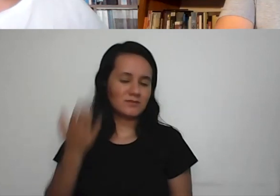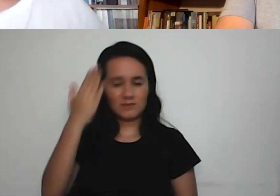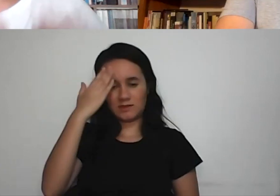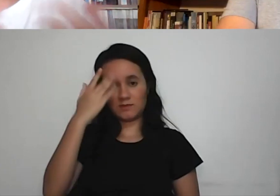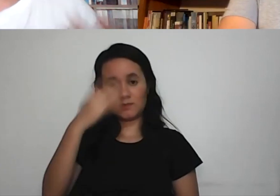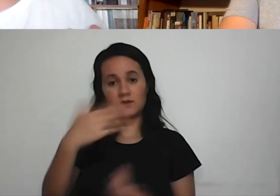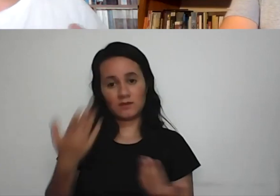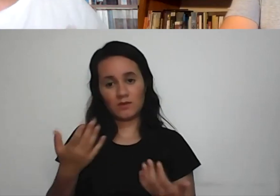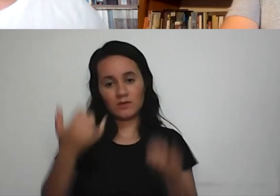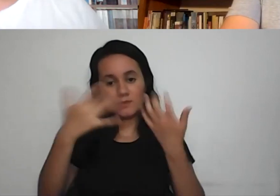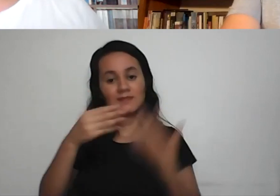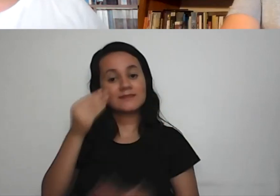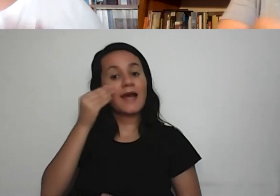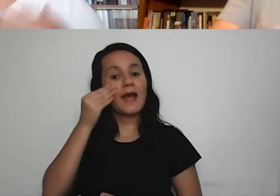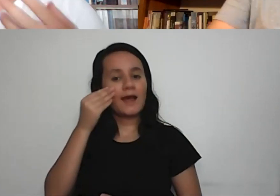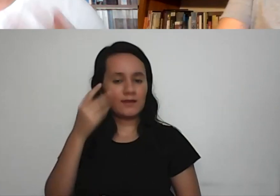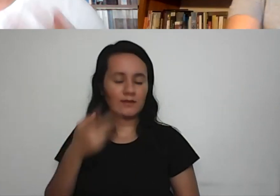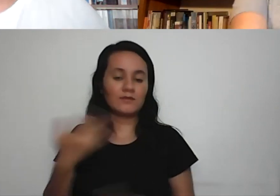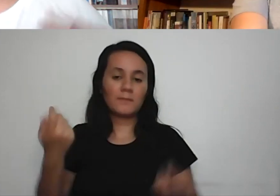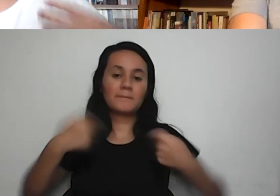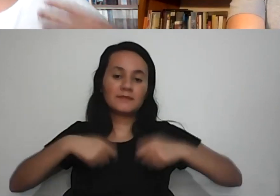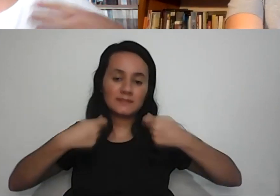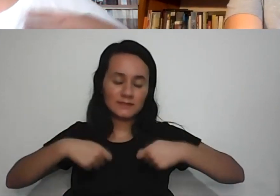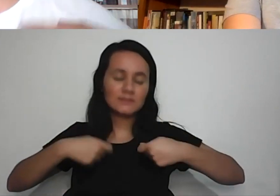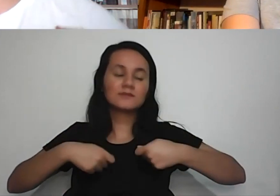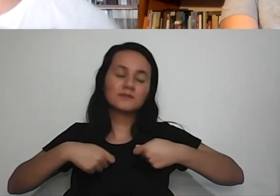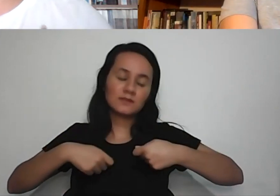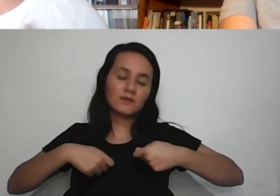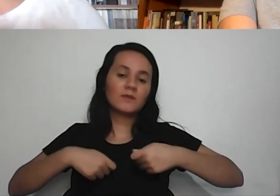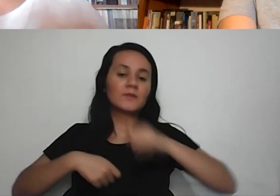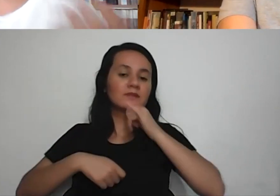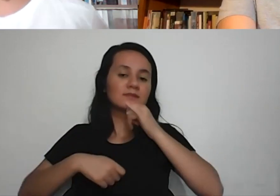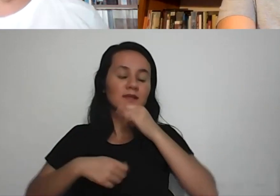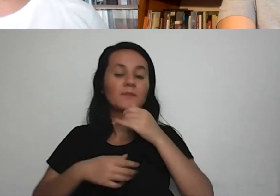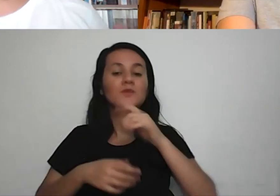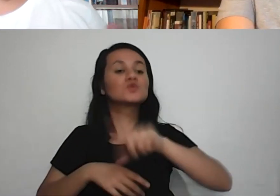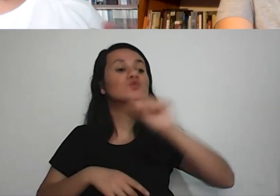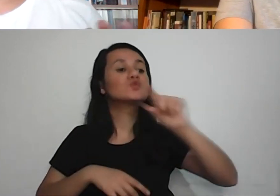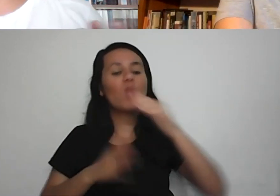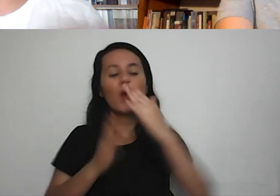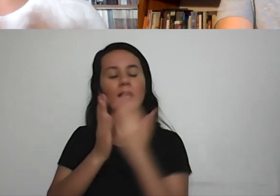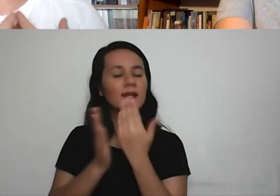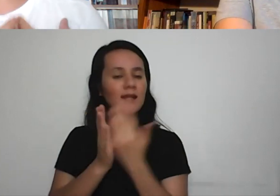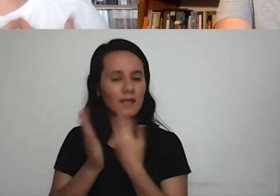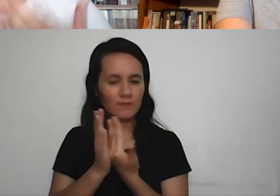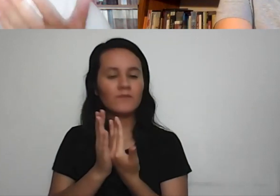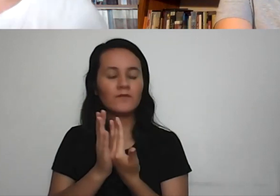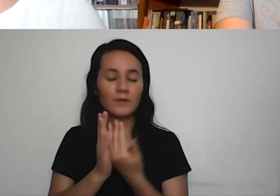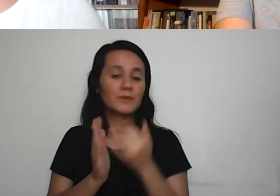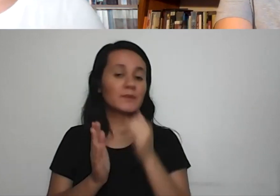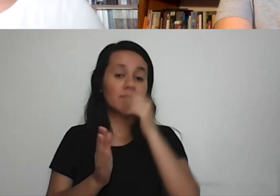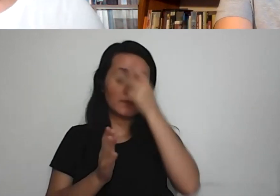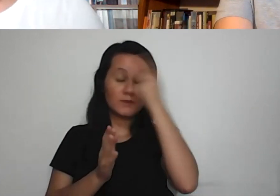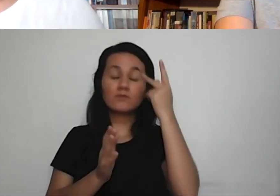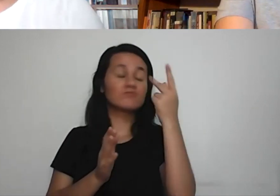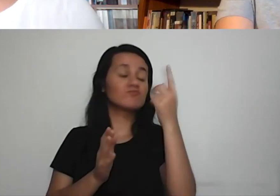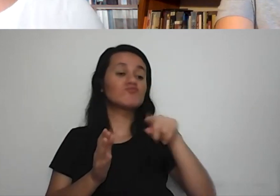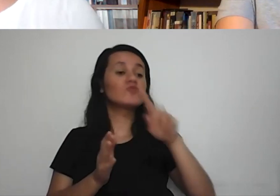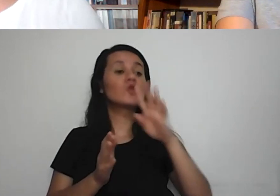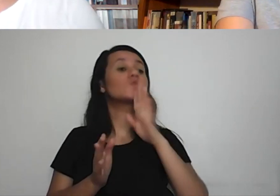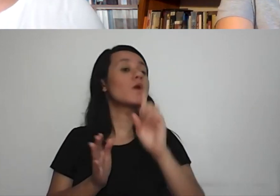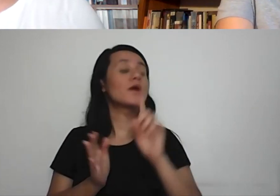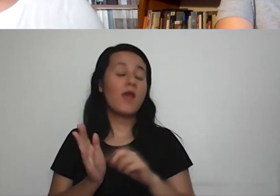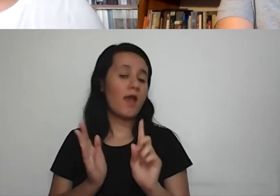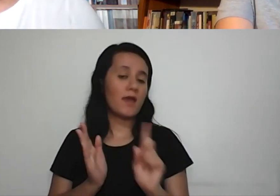falei, é uma aposta. Você vai ter, por exemplo, a escolha dos livros. As pessoas não conhecem de antemão os